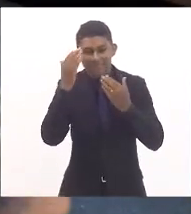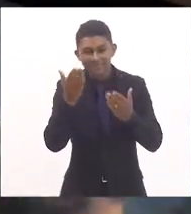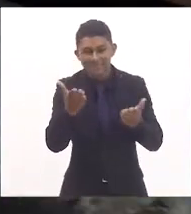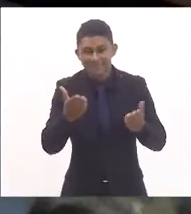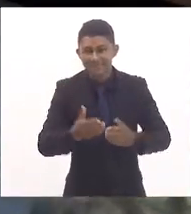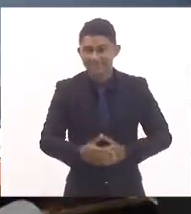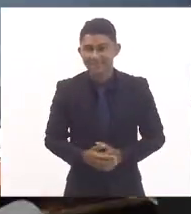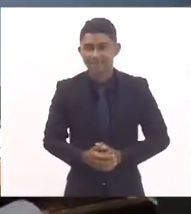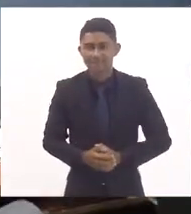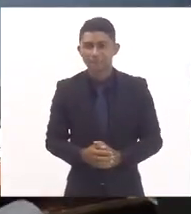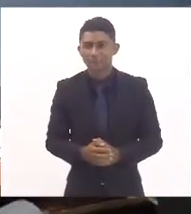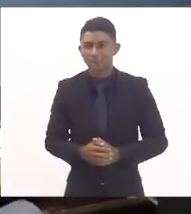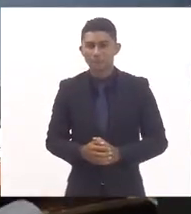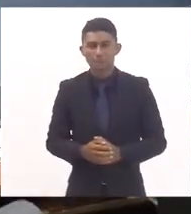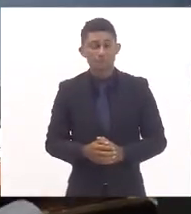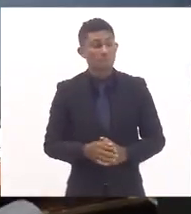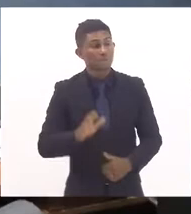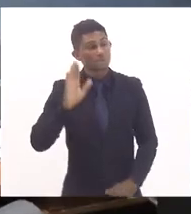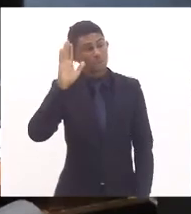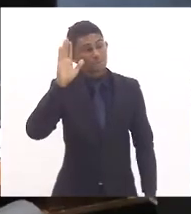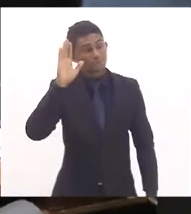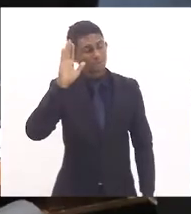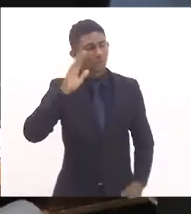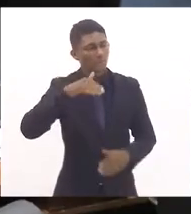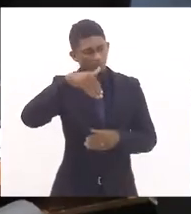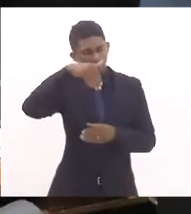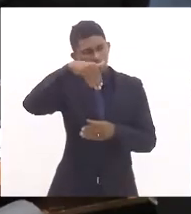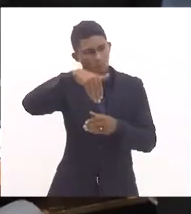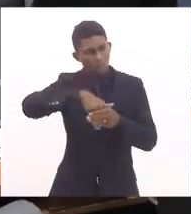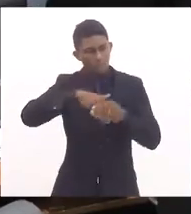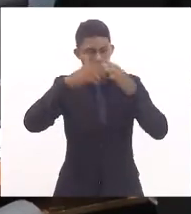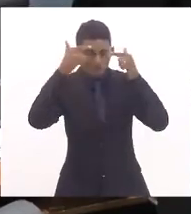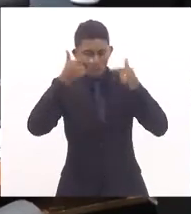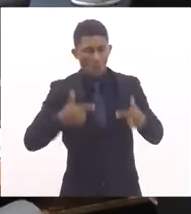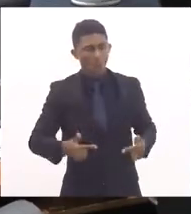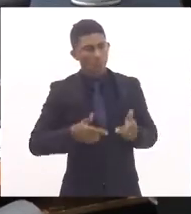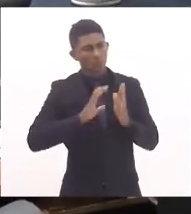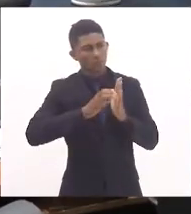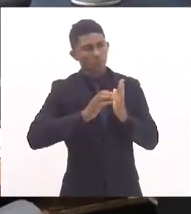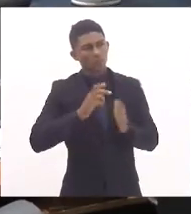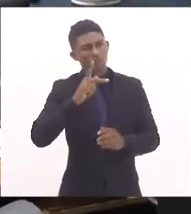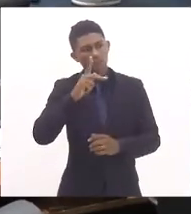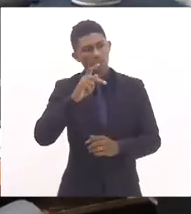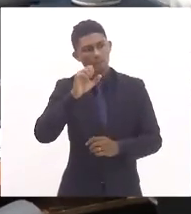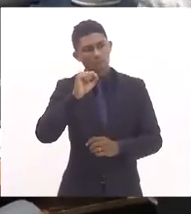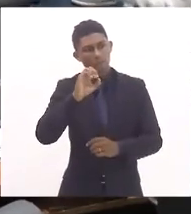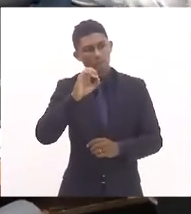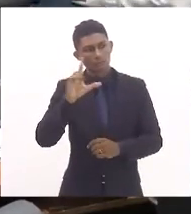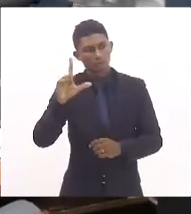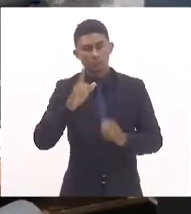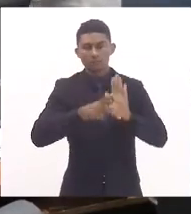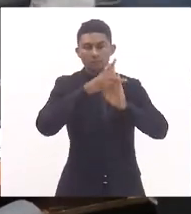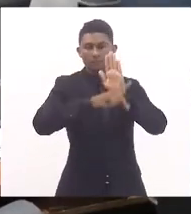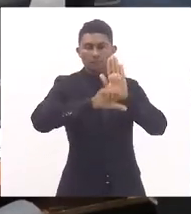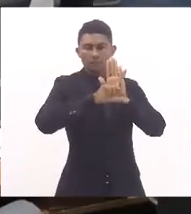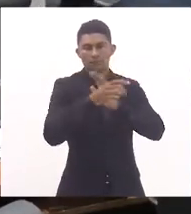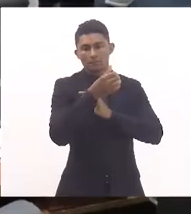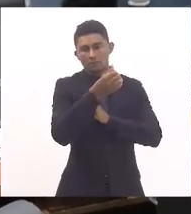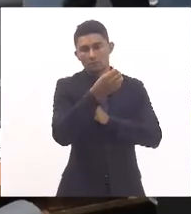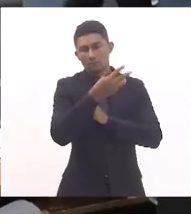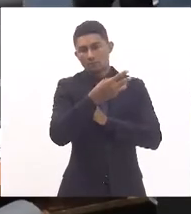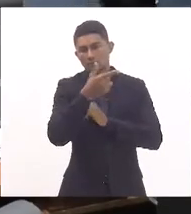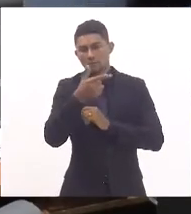presidente. Presidente, para consignar a abstenção da bancada do PSOL, por favor, ao 63-22. Ok.